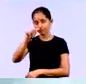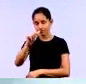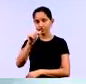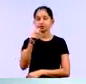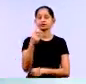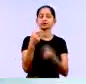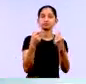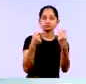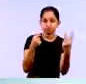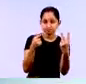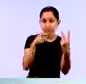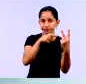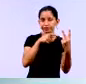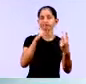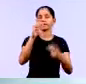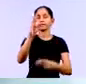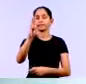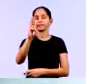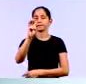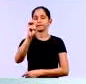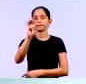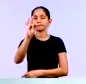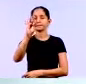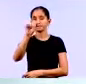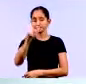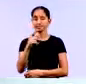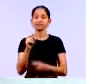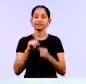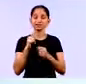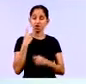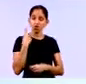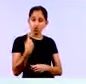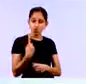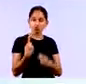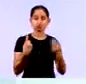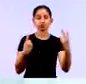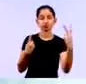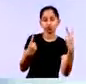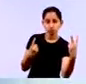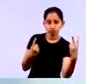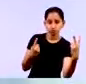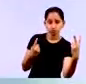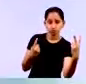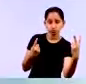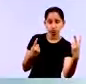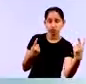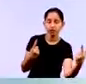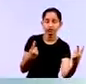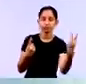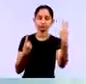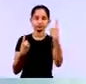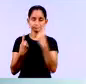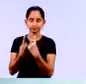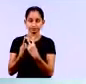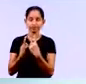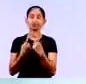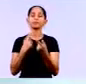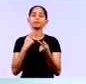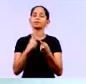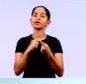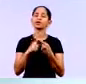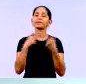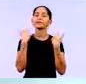beta. Para fazer um produto Sigma, eu vou precisar de 3 unidades da